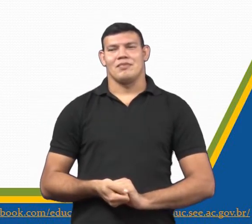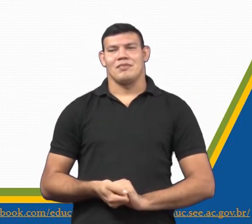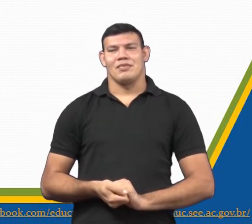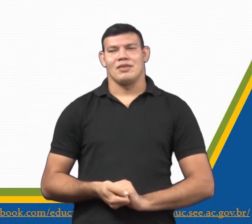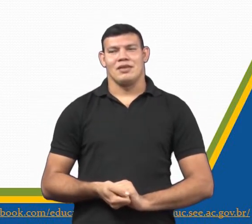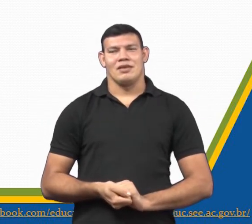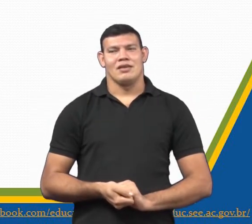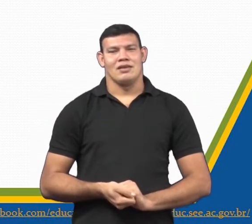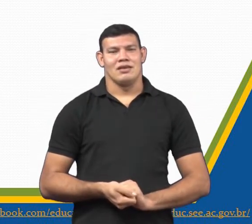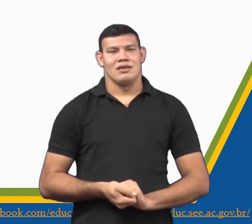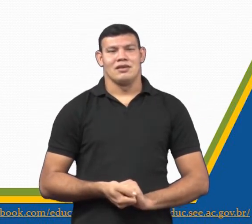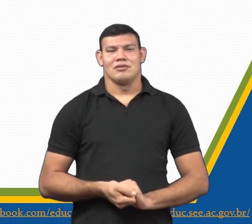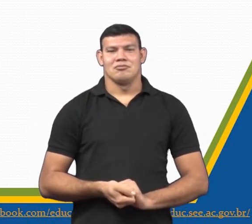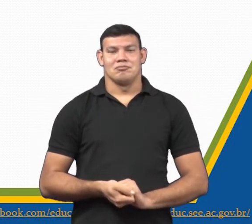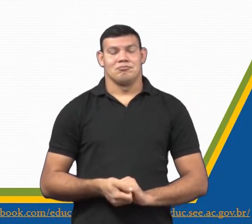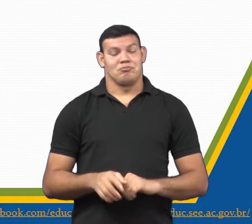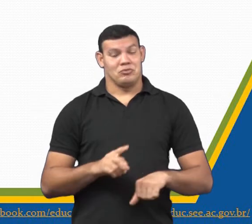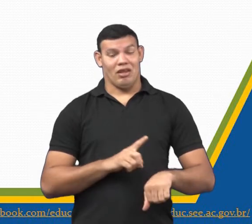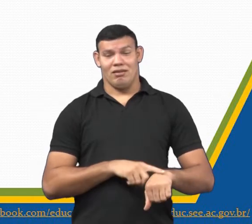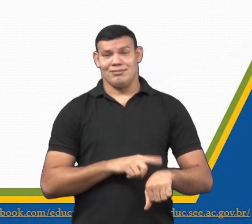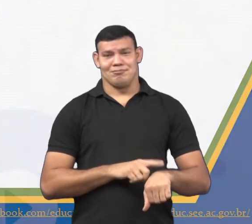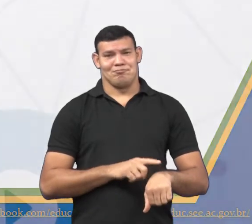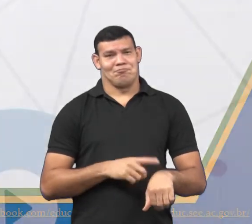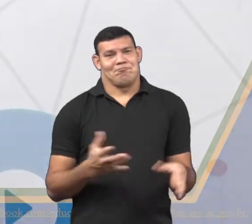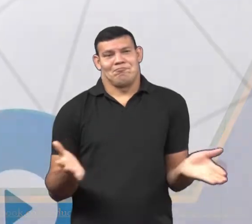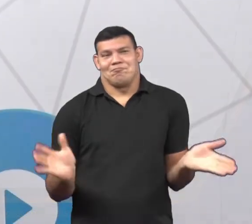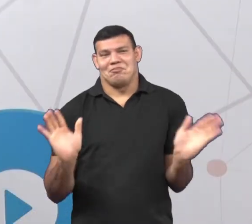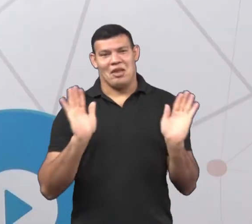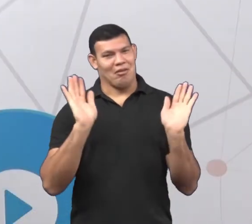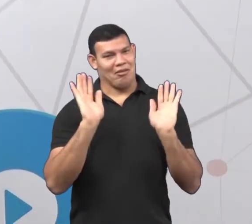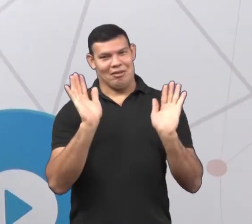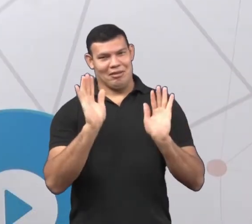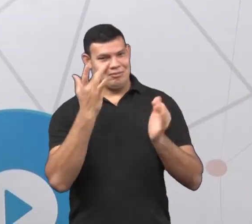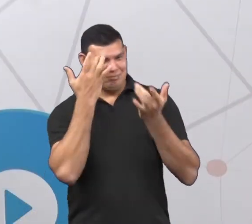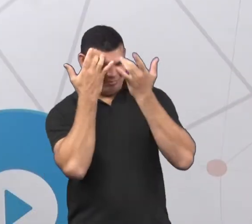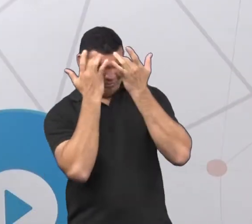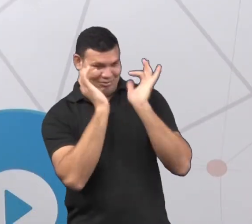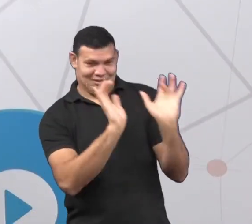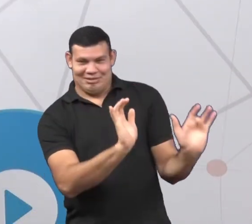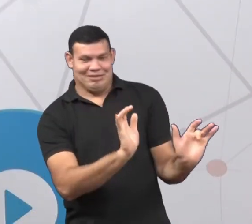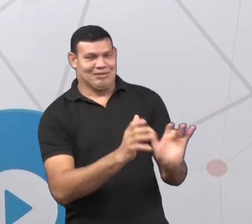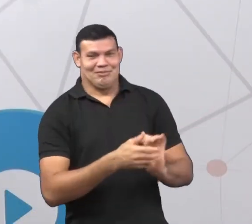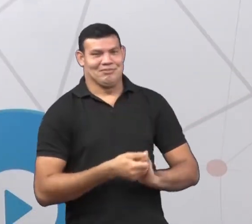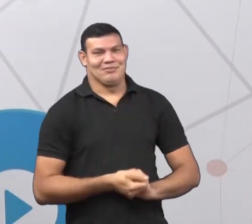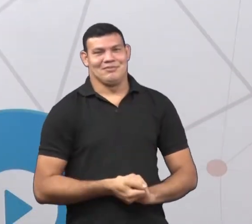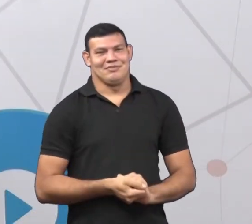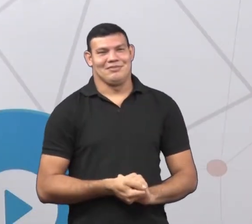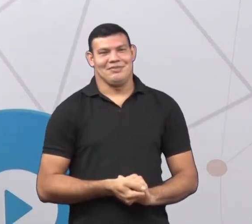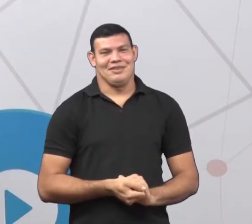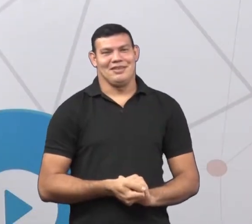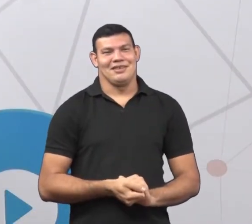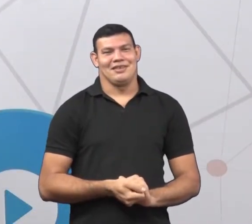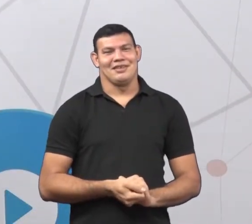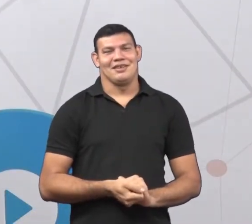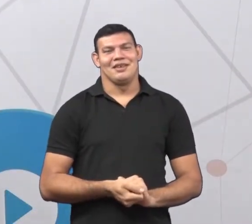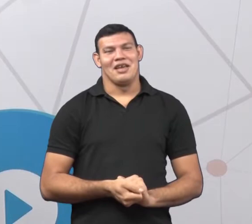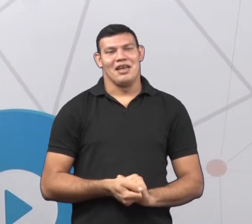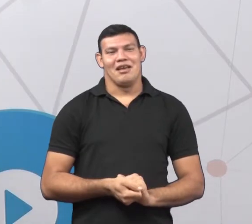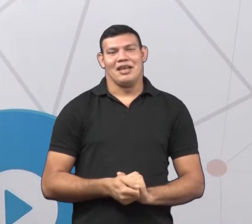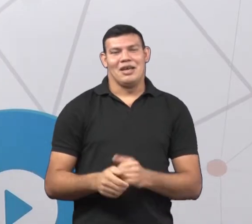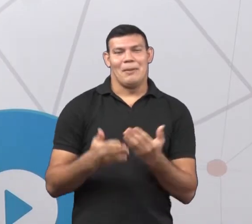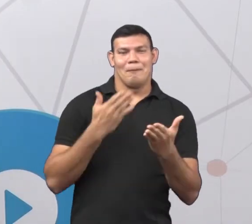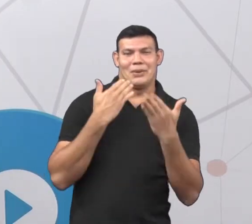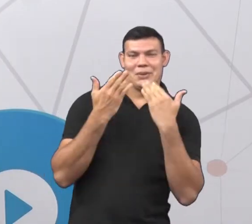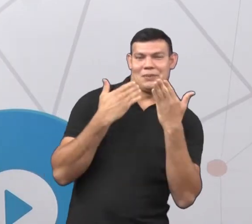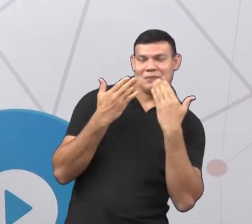Isso agora não viene al caso. Geralmente, quando alguém faz uma pergunta fora da conversa, isso agora